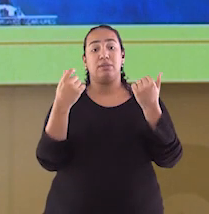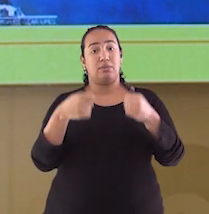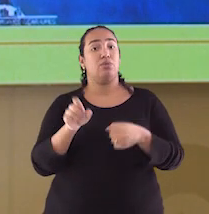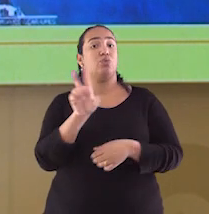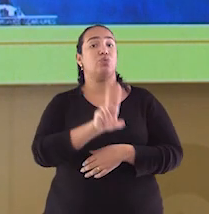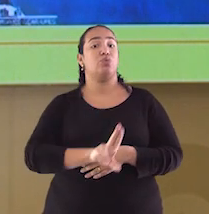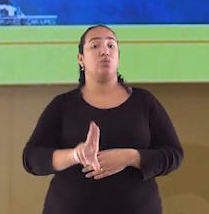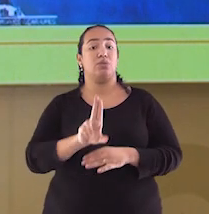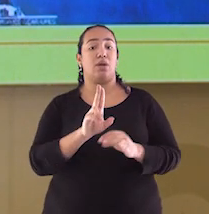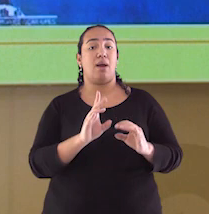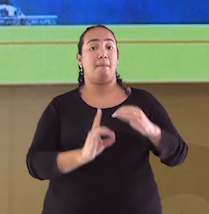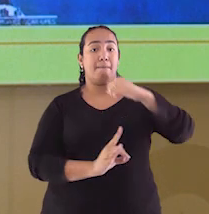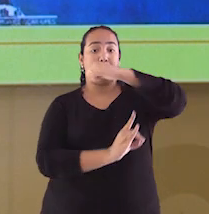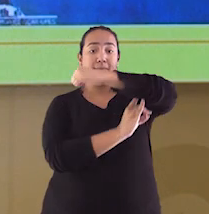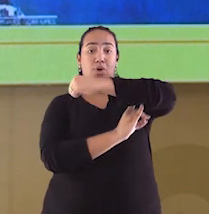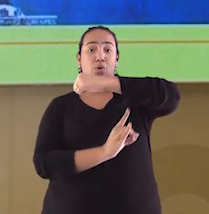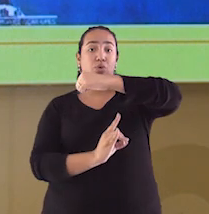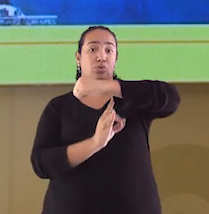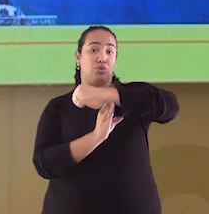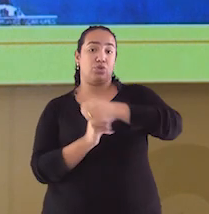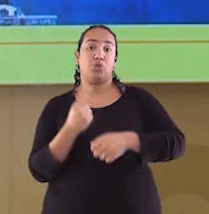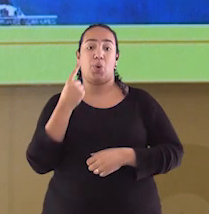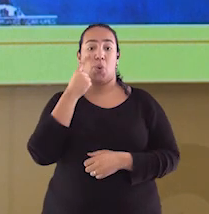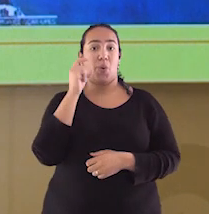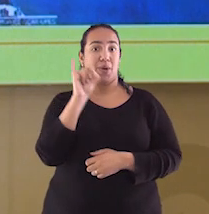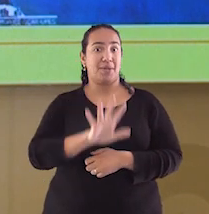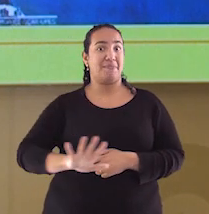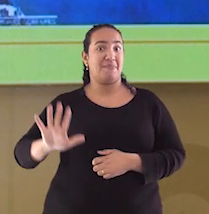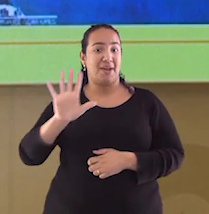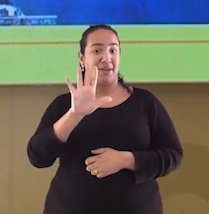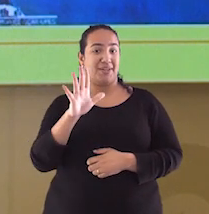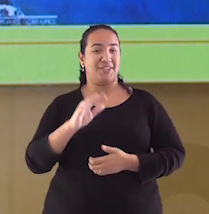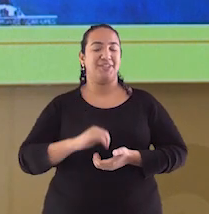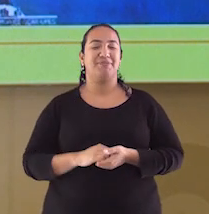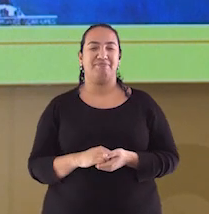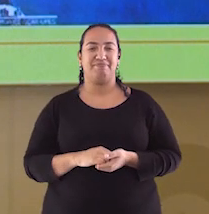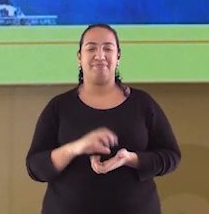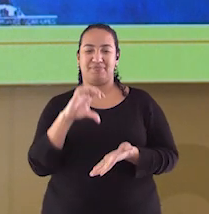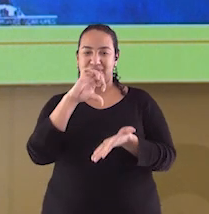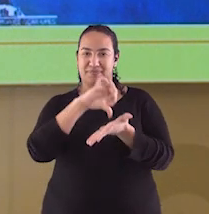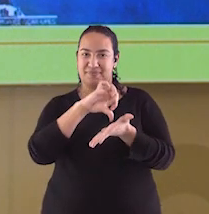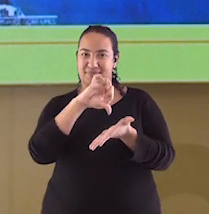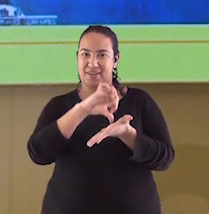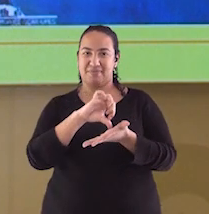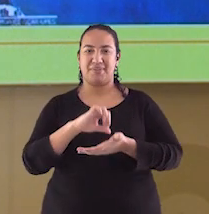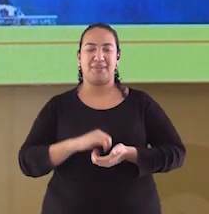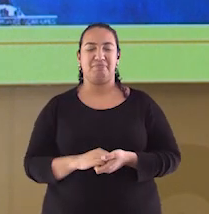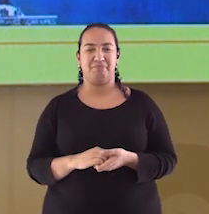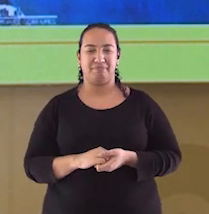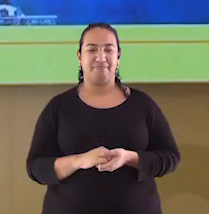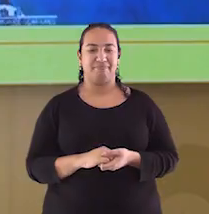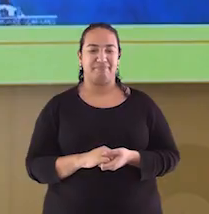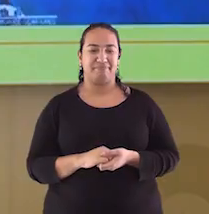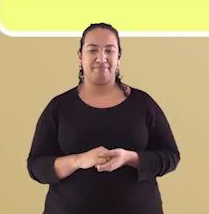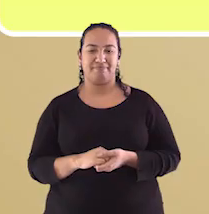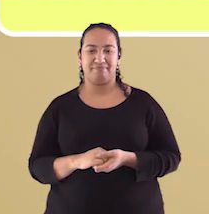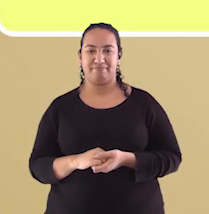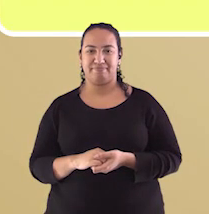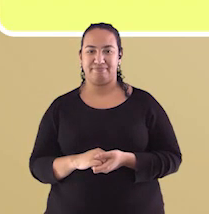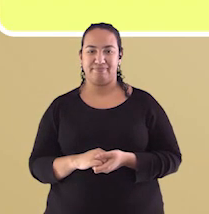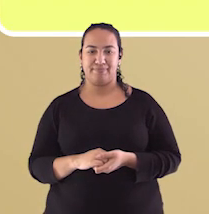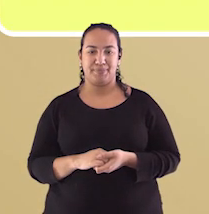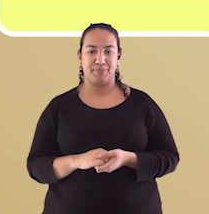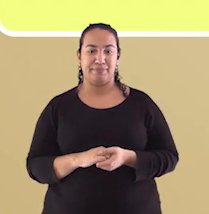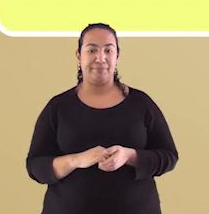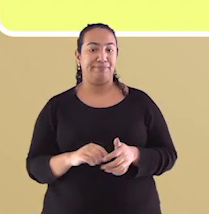a ponte. Observe na imagem como é a nossa capital vista do ar.